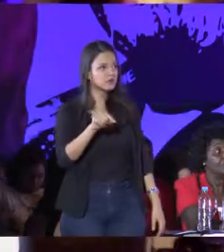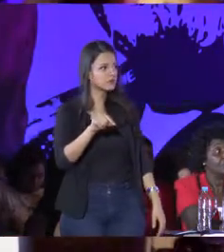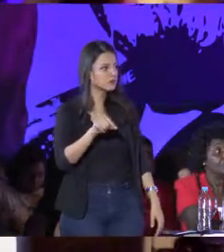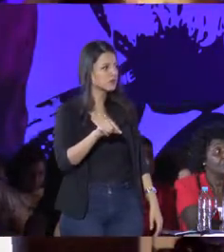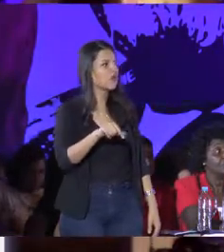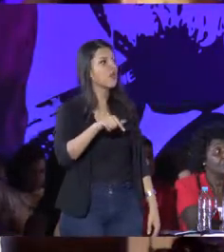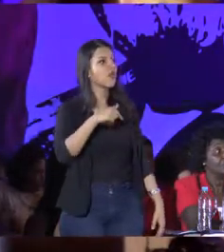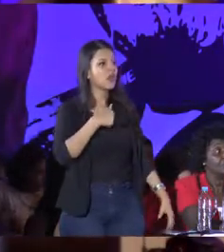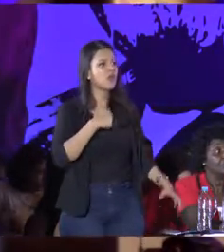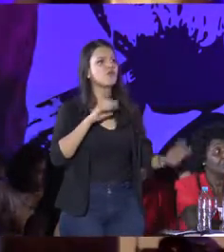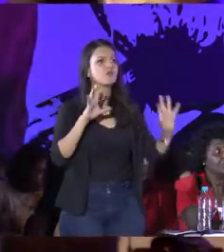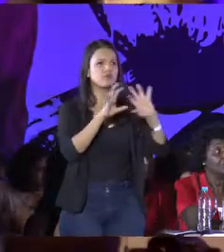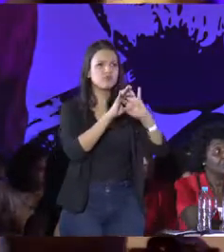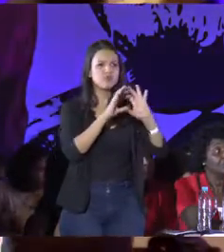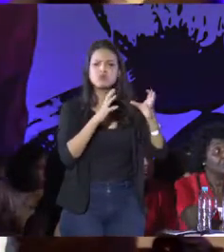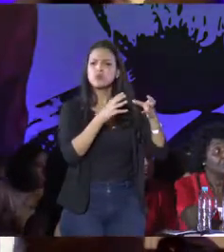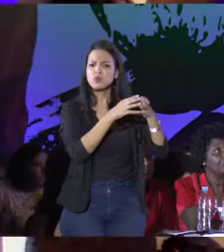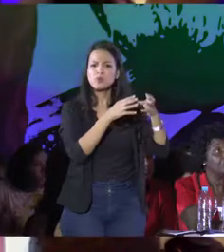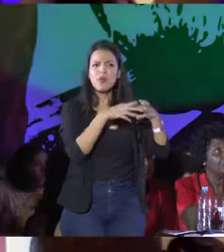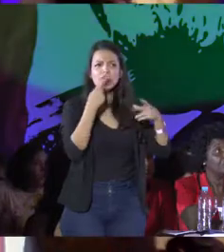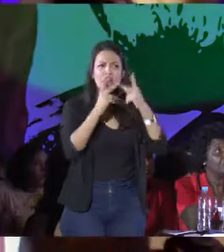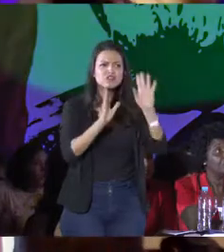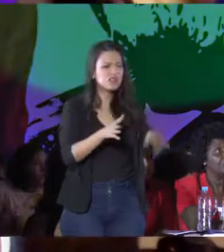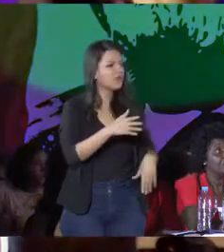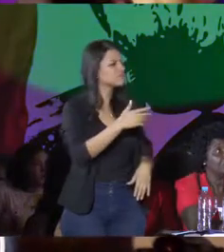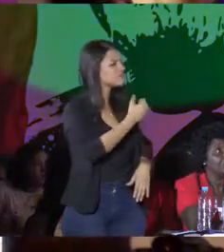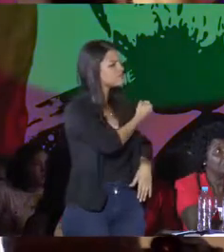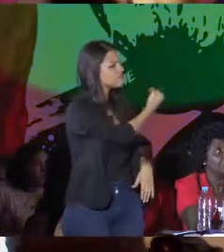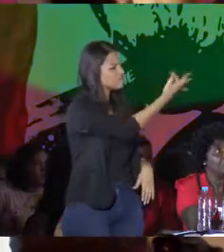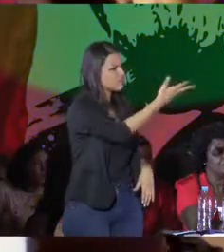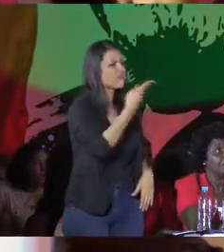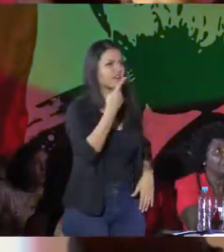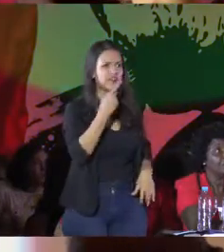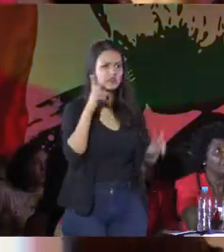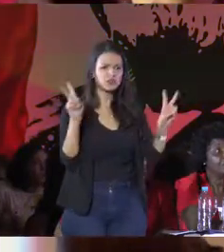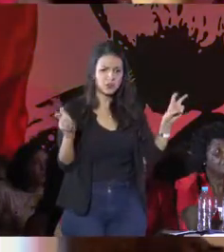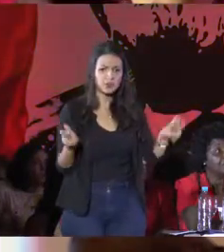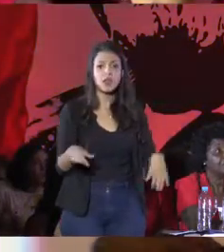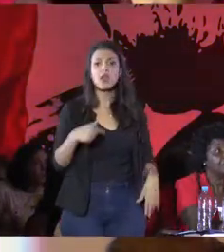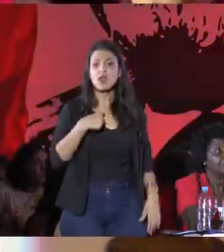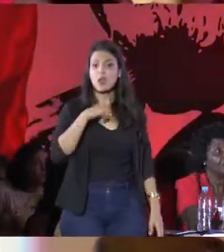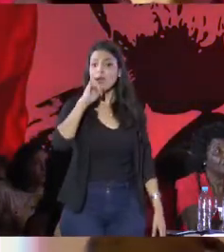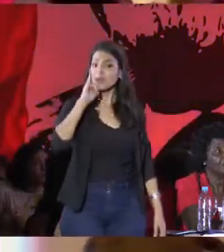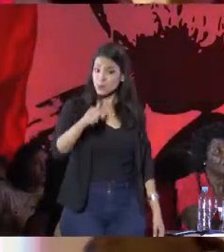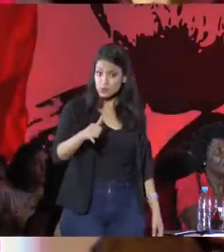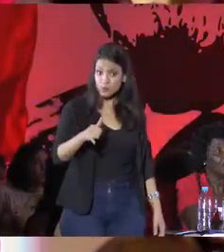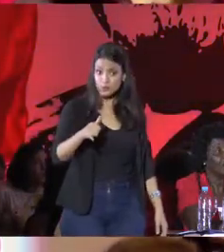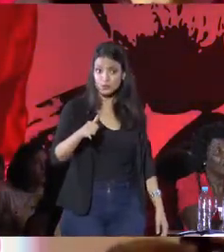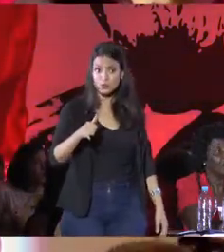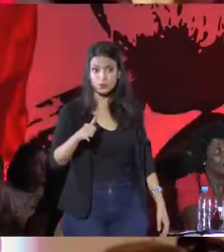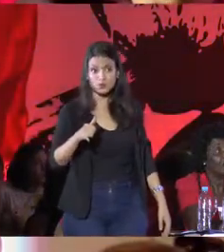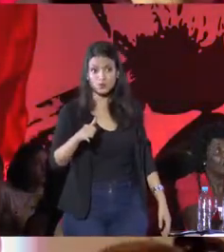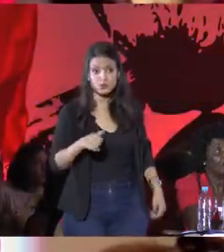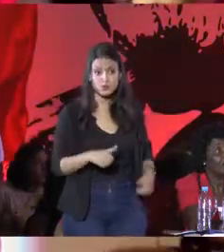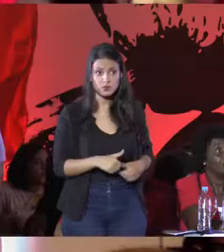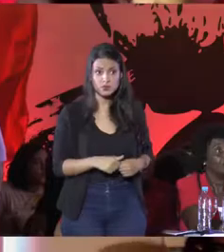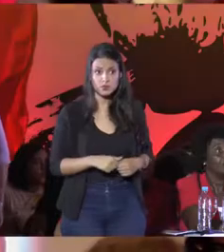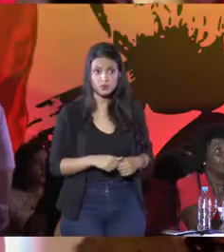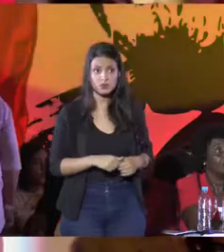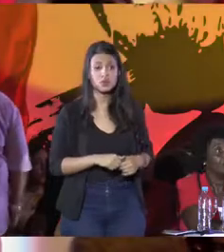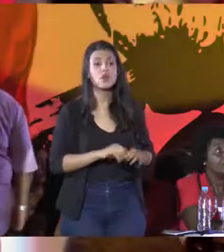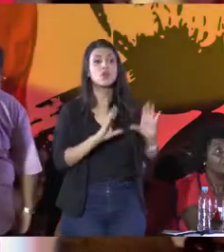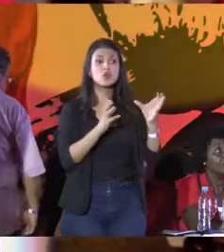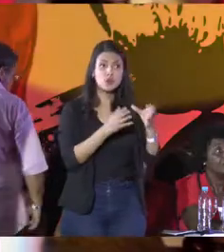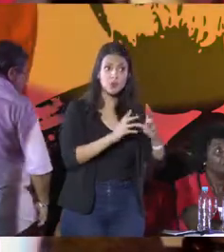aqui tanto de conjuntura, que vários companheiros já falaram e muitos vão falar. Eu vim fazer um anúncio de primeira mão, que o Levante Popular